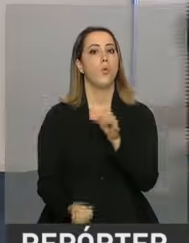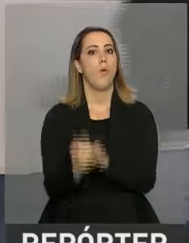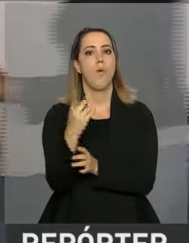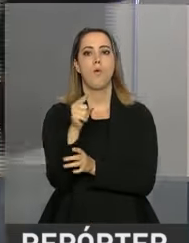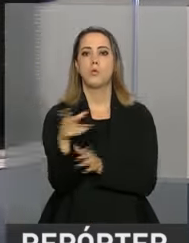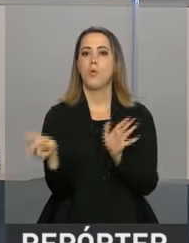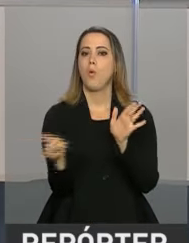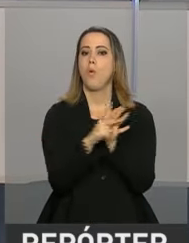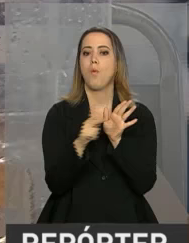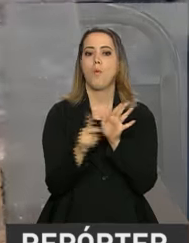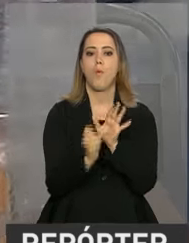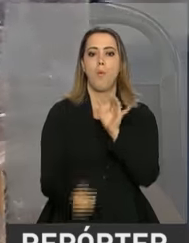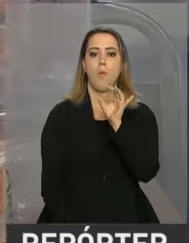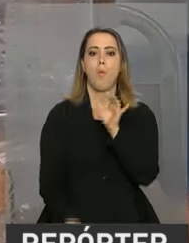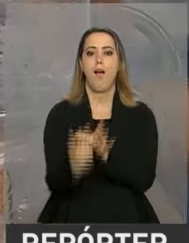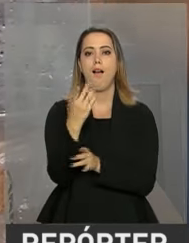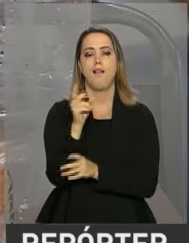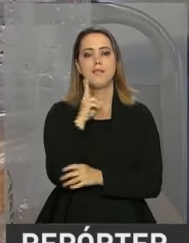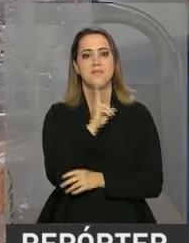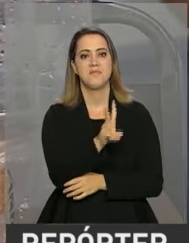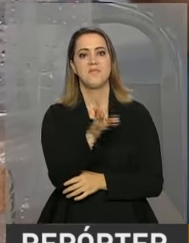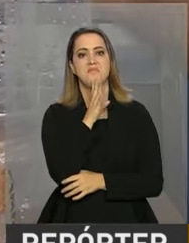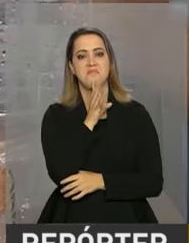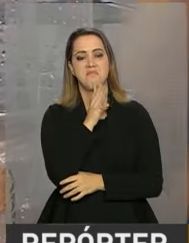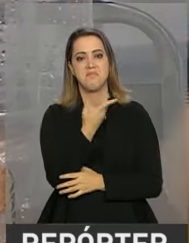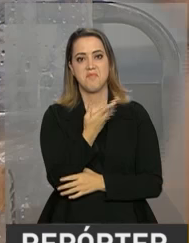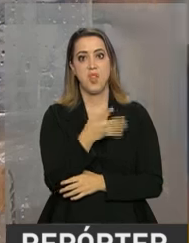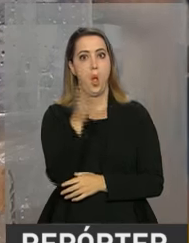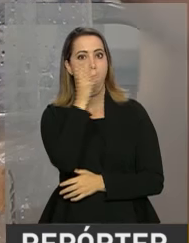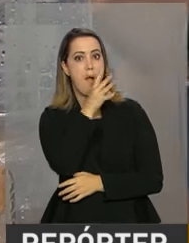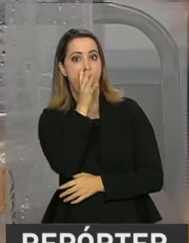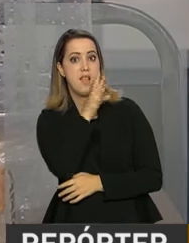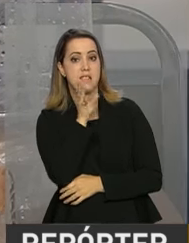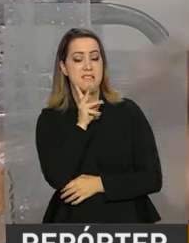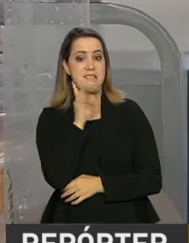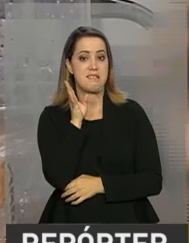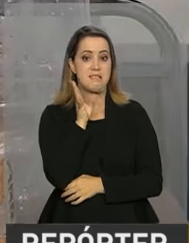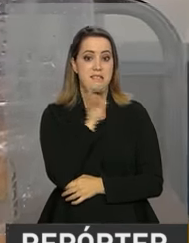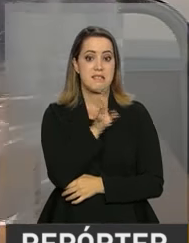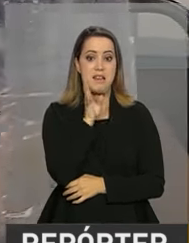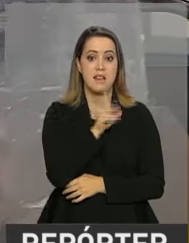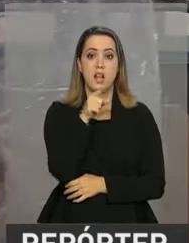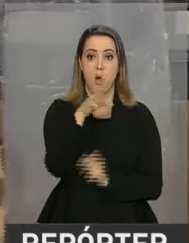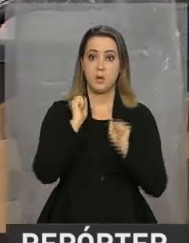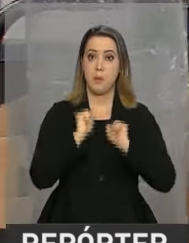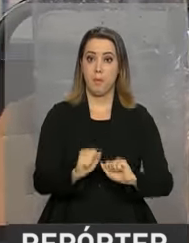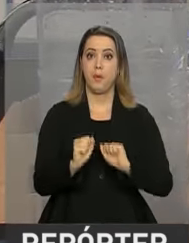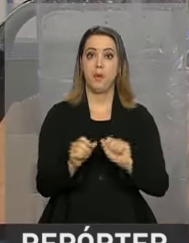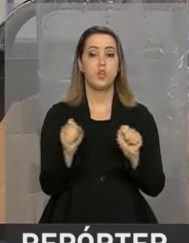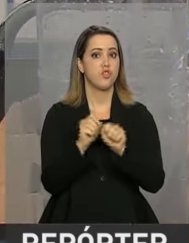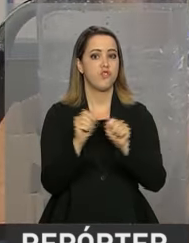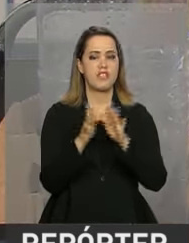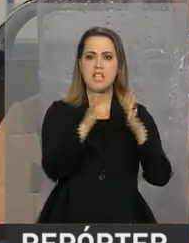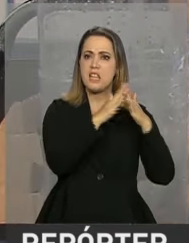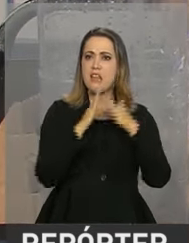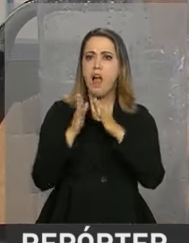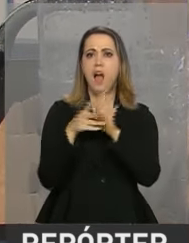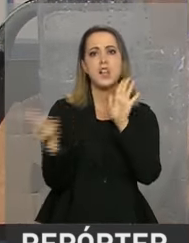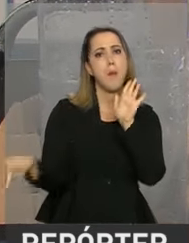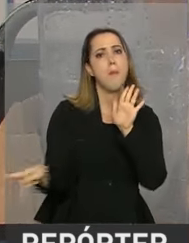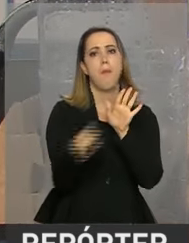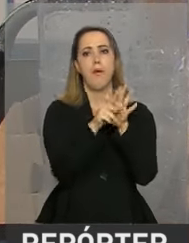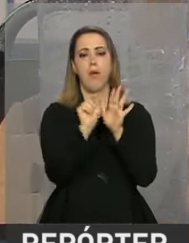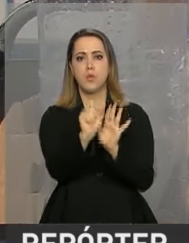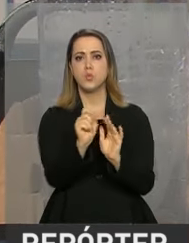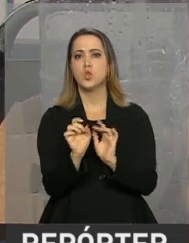muito orgulhoso com o resultado. O mais legal dele é que dá para você fazer ele em casa. Qualquer um pode fazer. Você só precisa